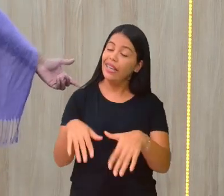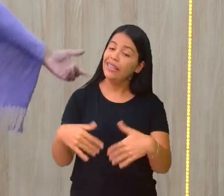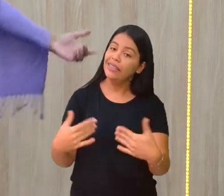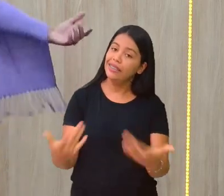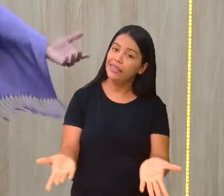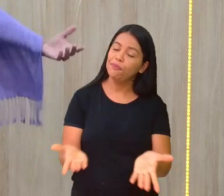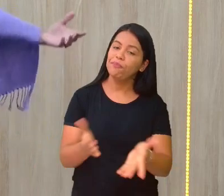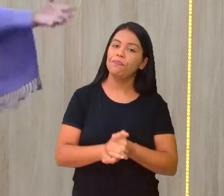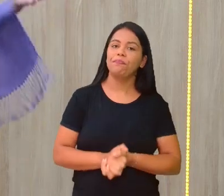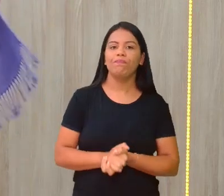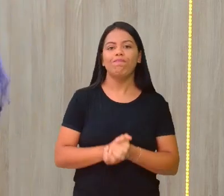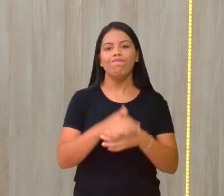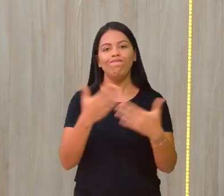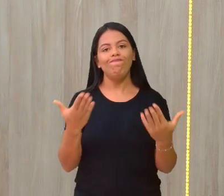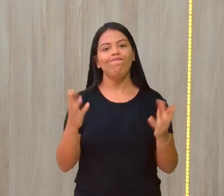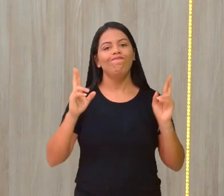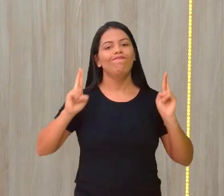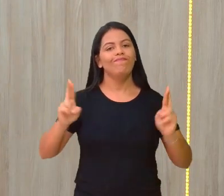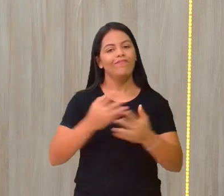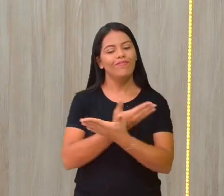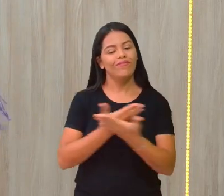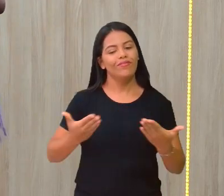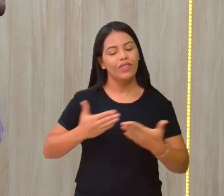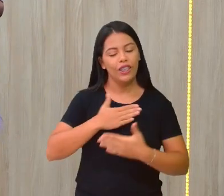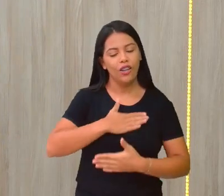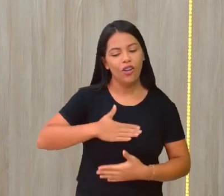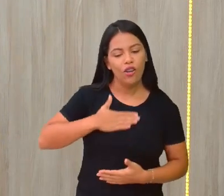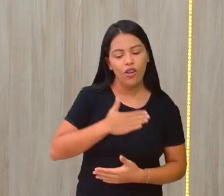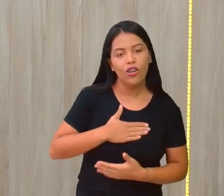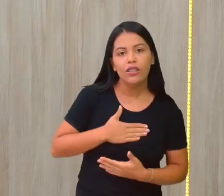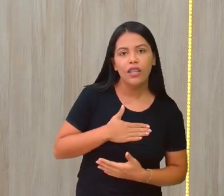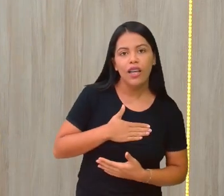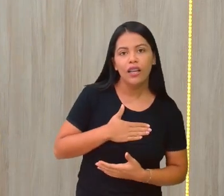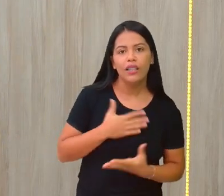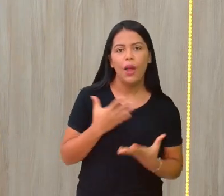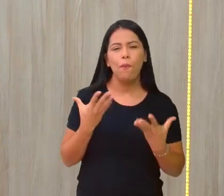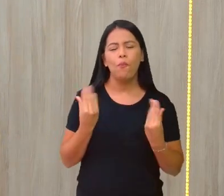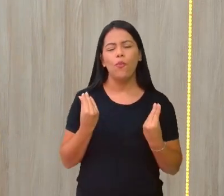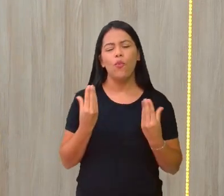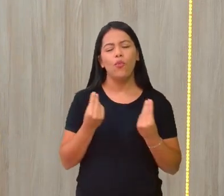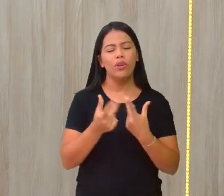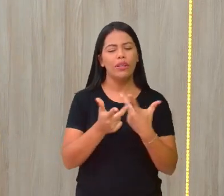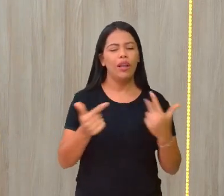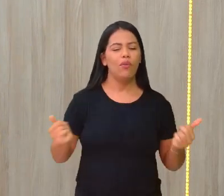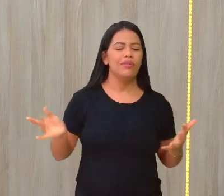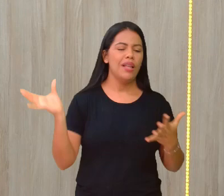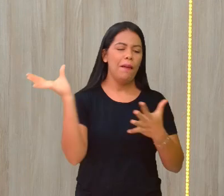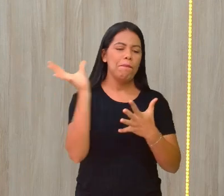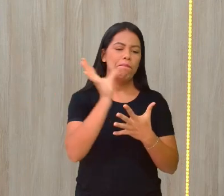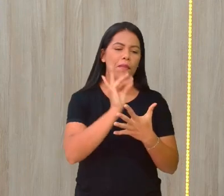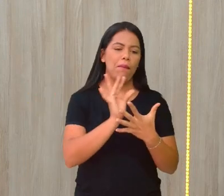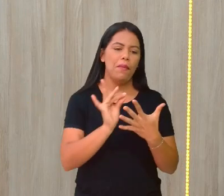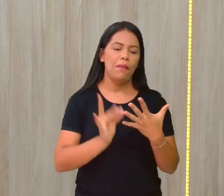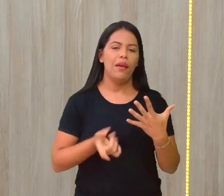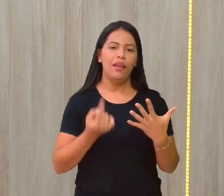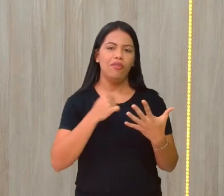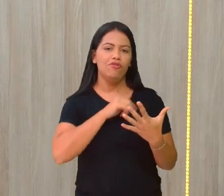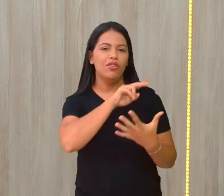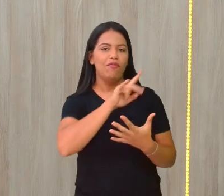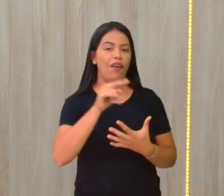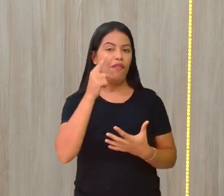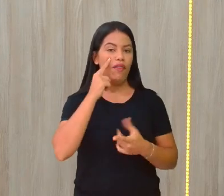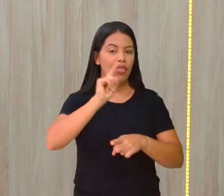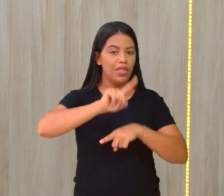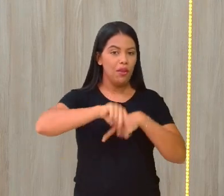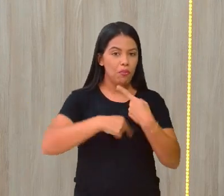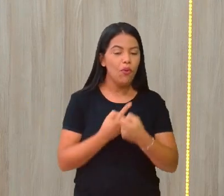seja, pessoal, espero que tenham gostado. É bastante coisa, muita coisa que a gente vai ver em maior